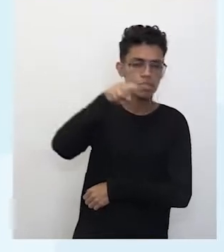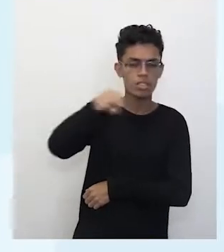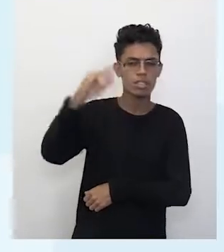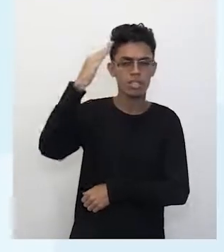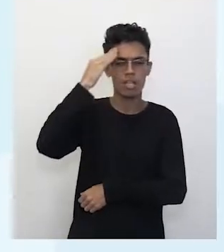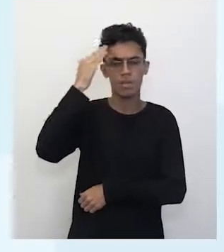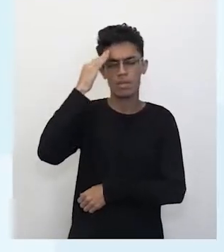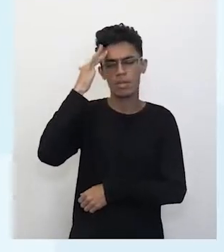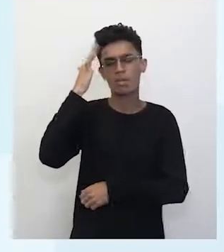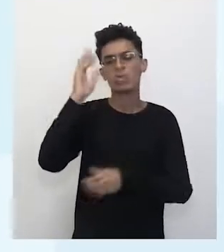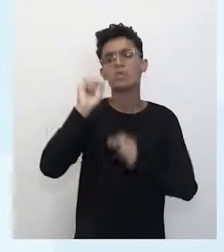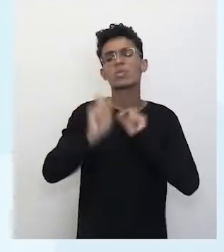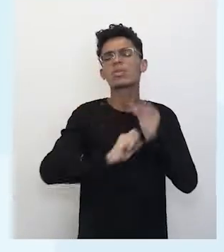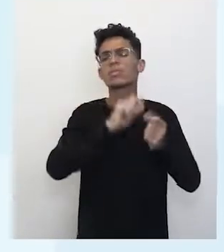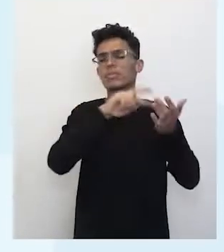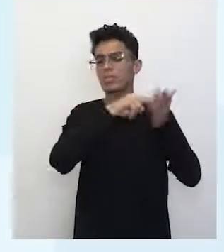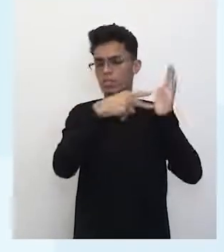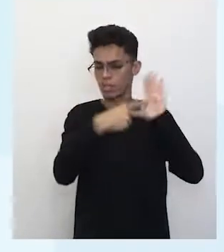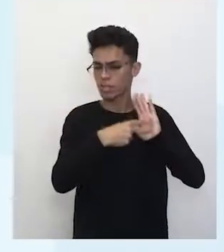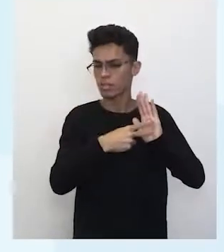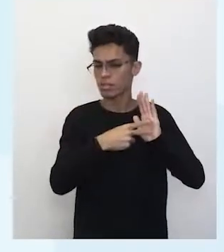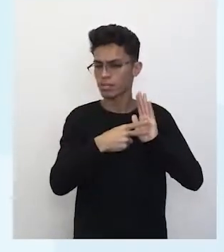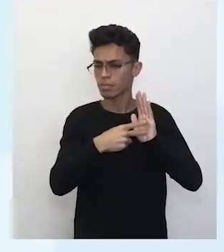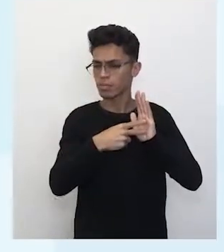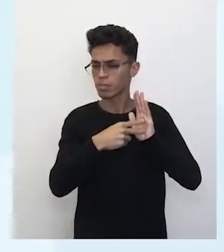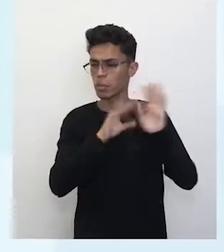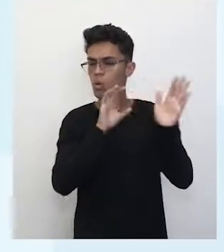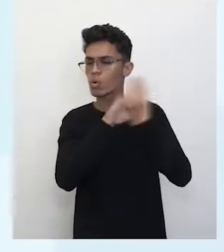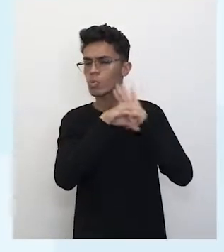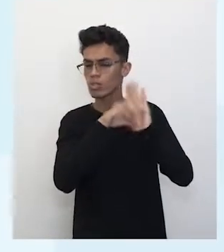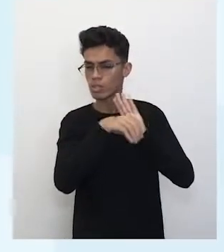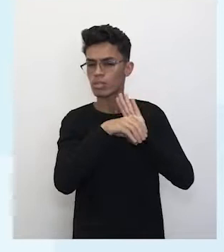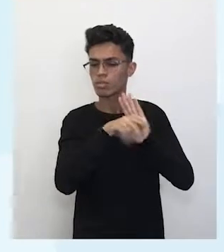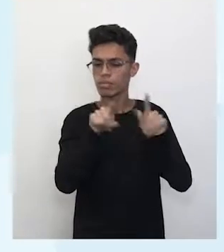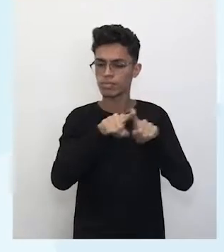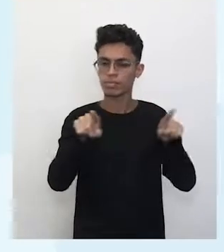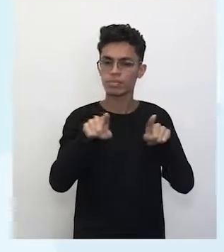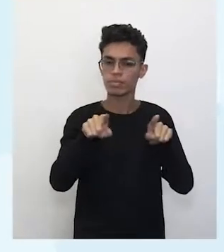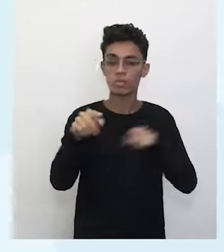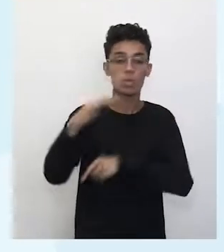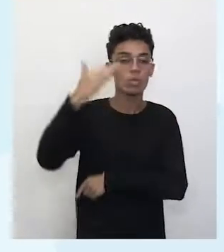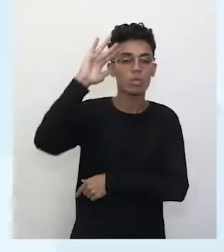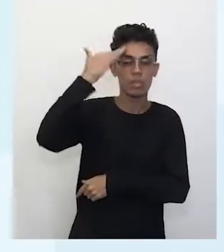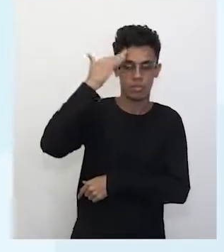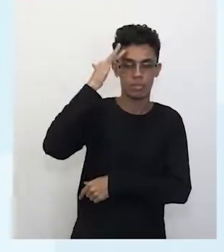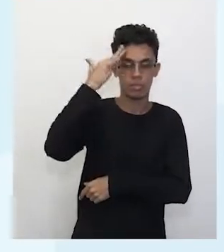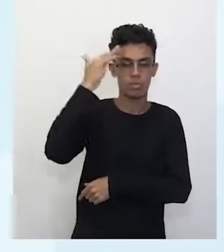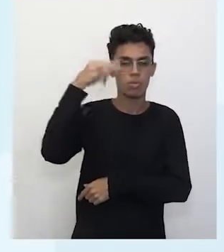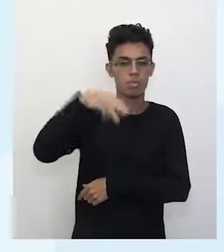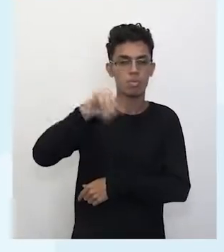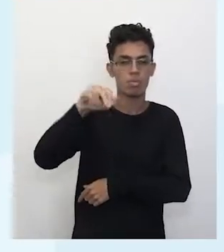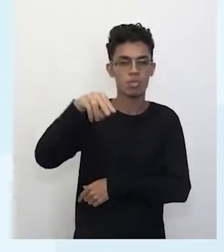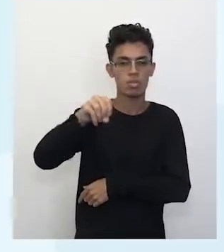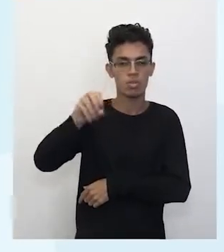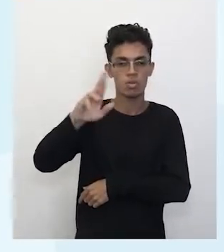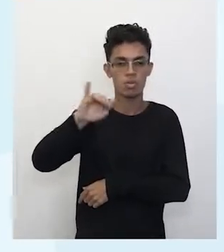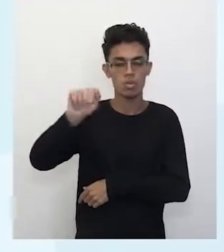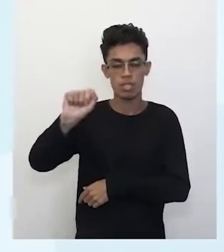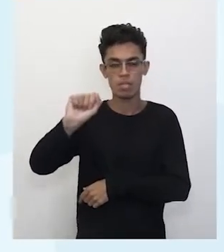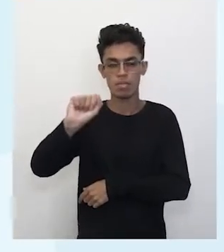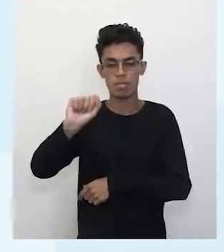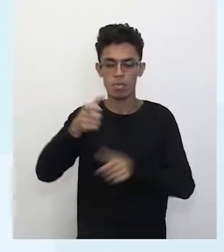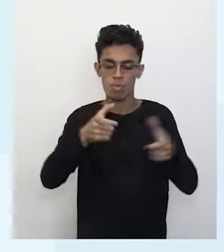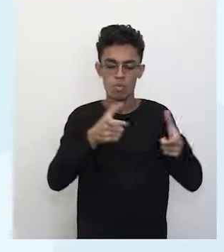sabe exatamente do que se trata o termo? O que você entende sobre minoria? Nós vamos